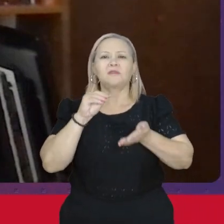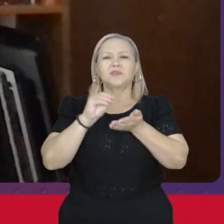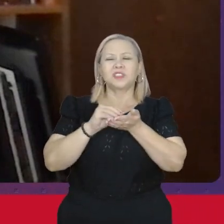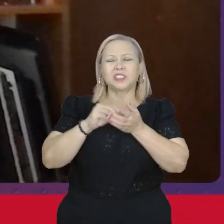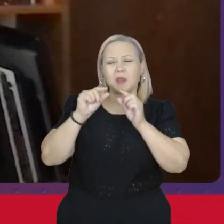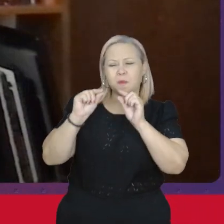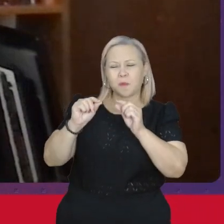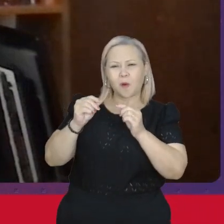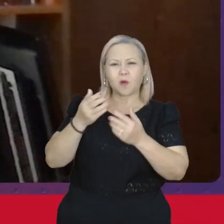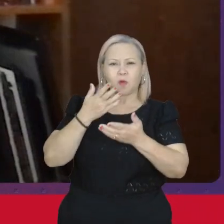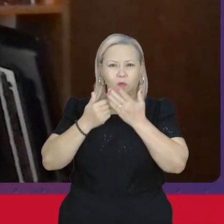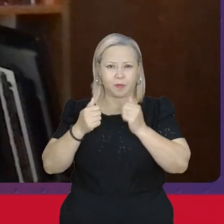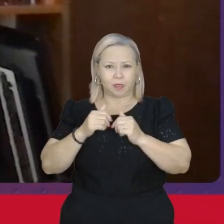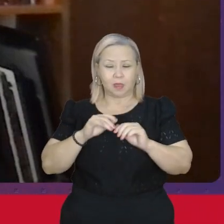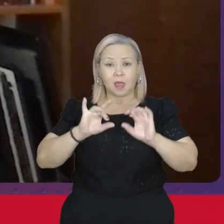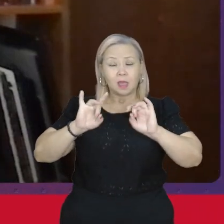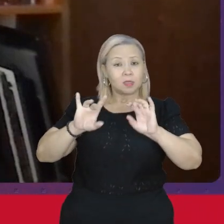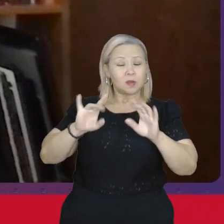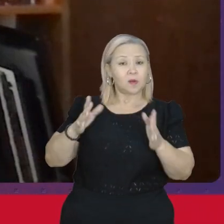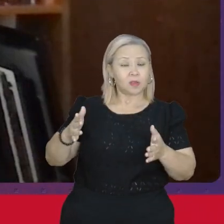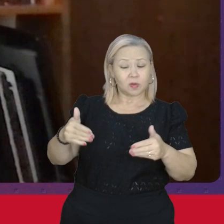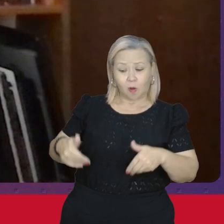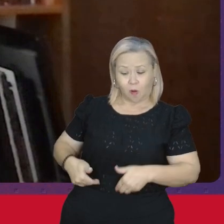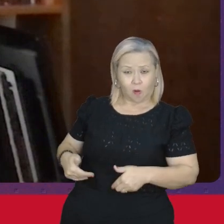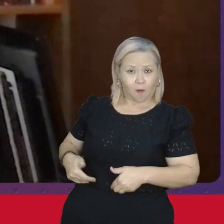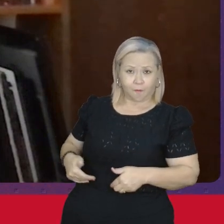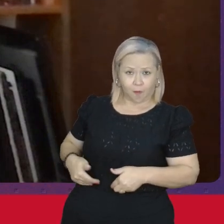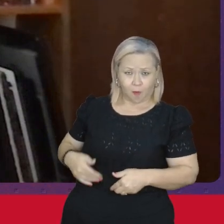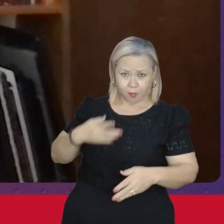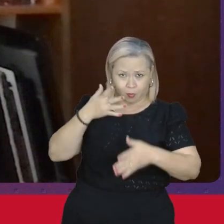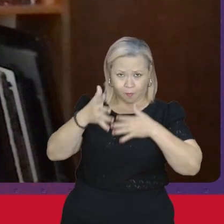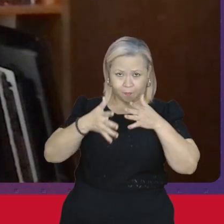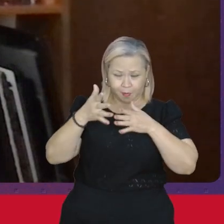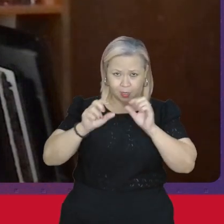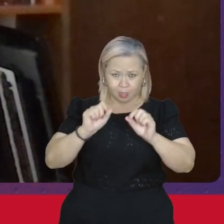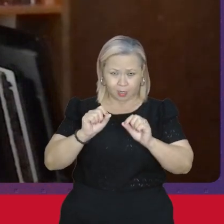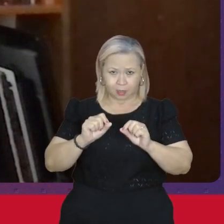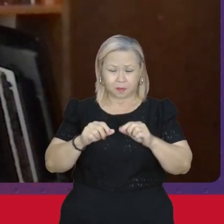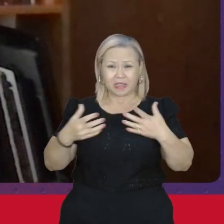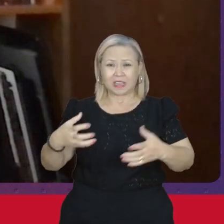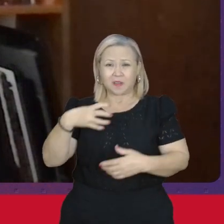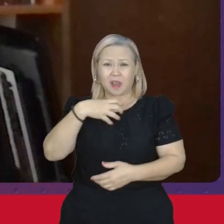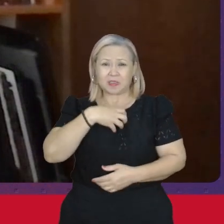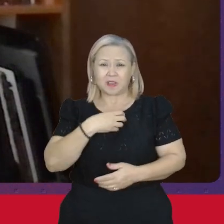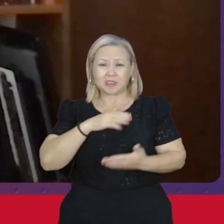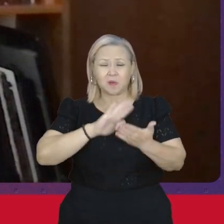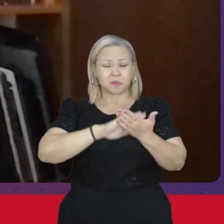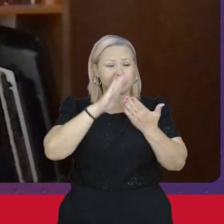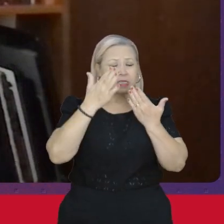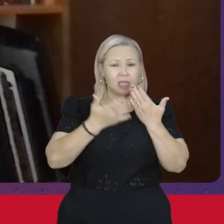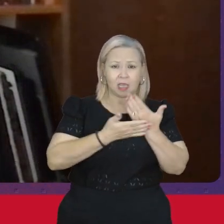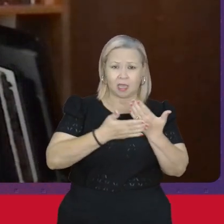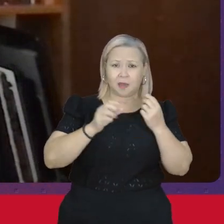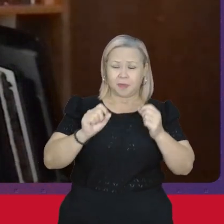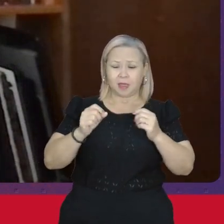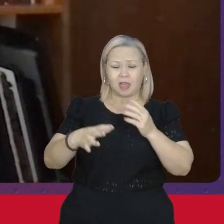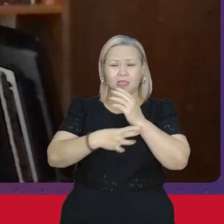está passando fome, quem não está comendo nada, que está numa situação de ameaça da sua segurança alimentar